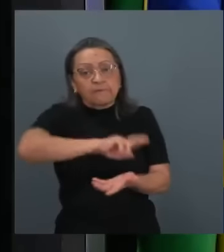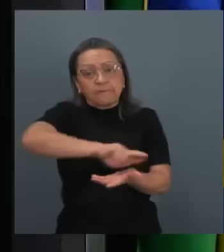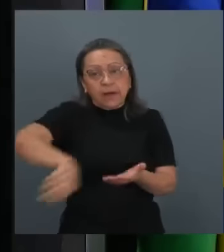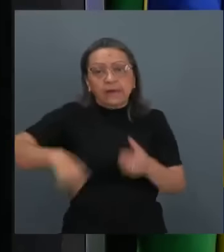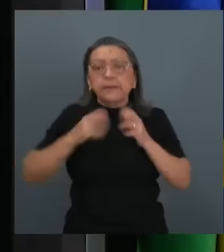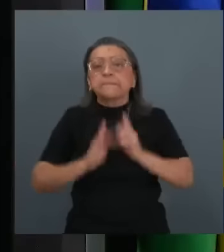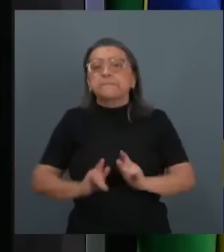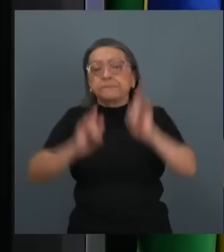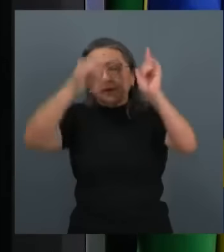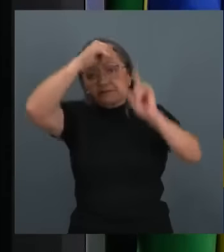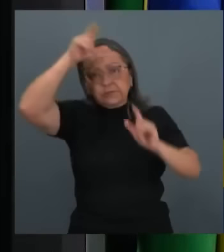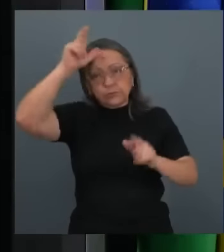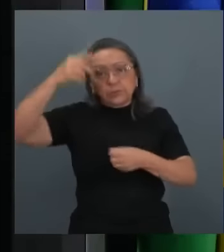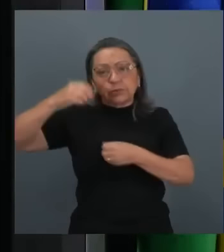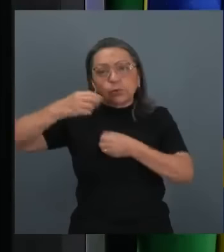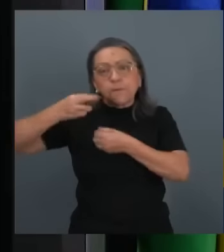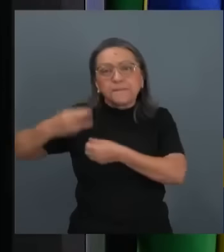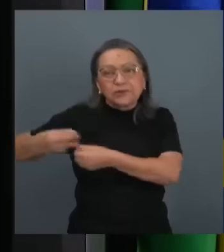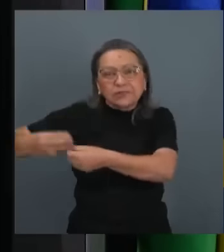prefeituras do interior.